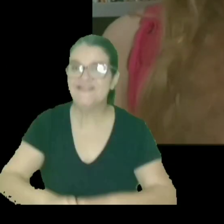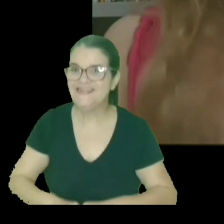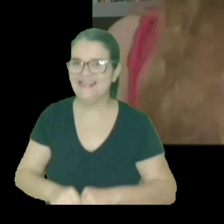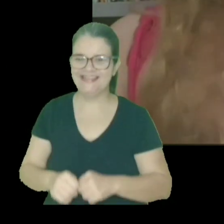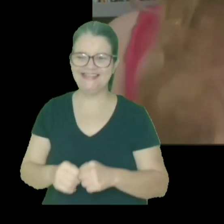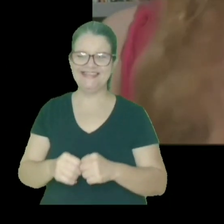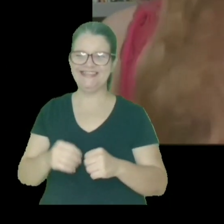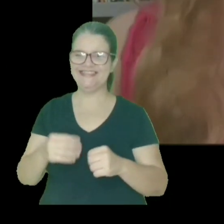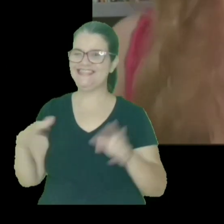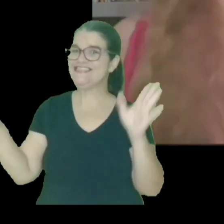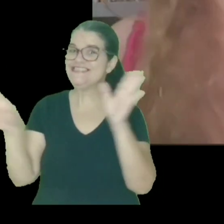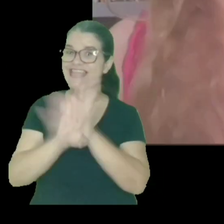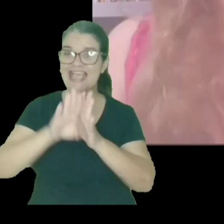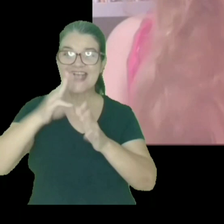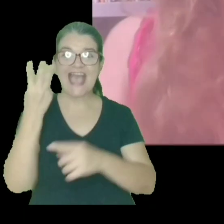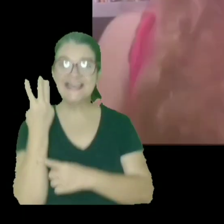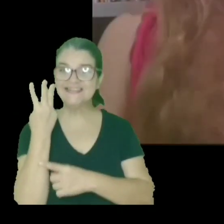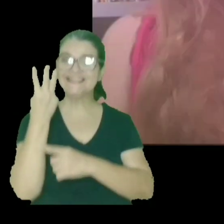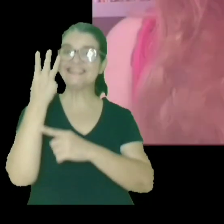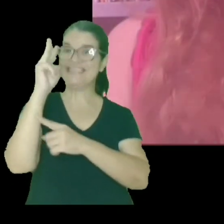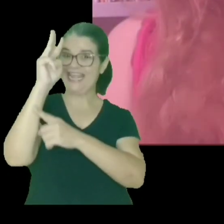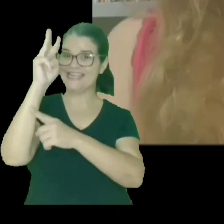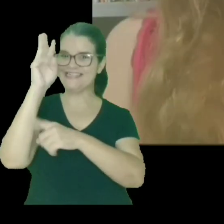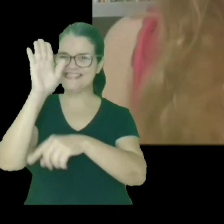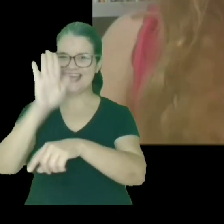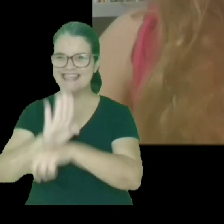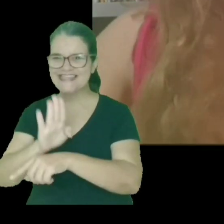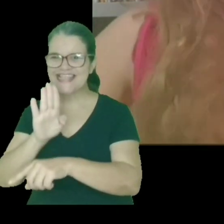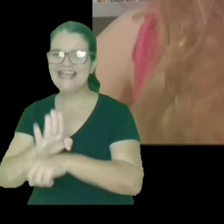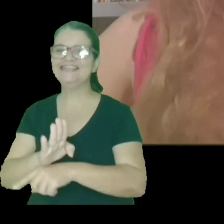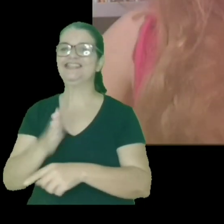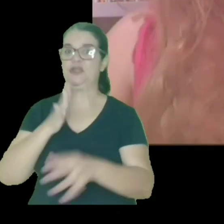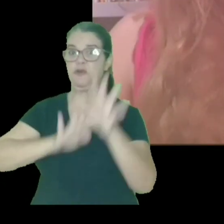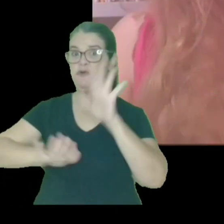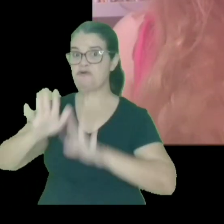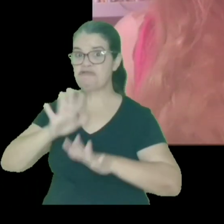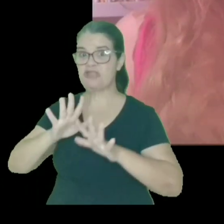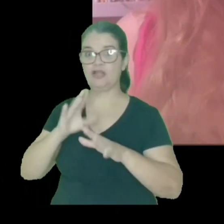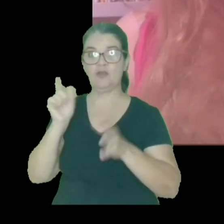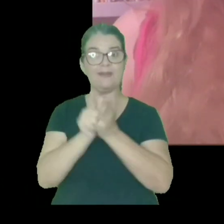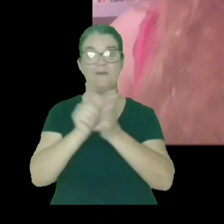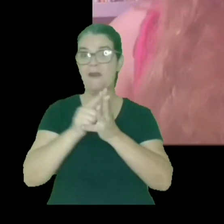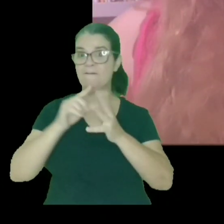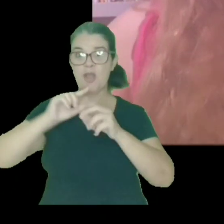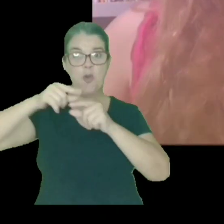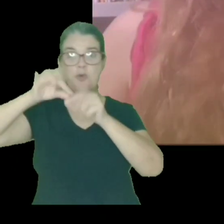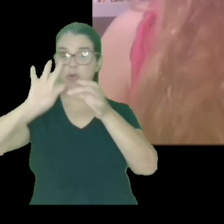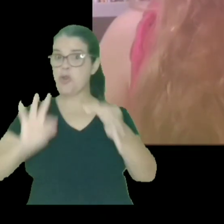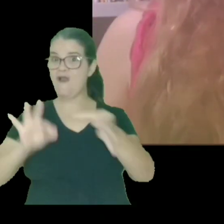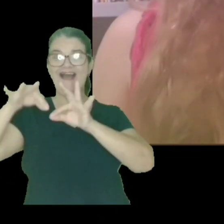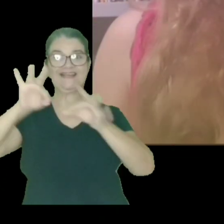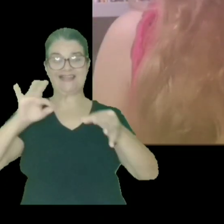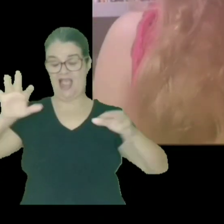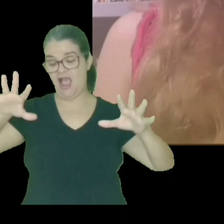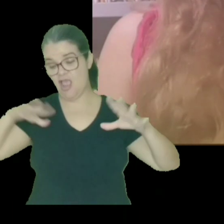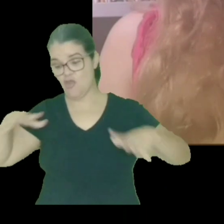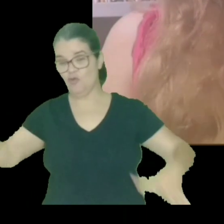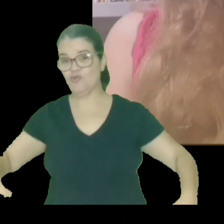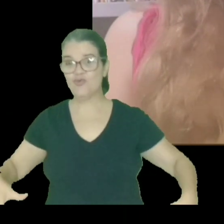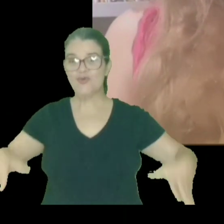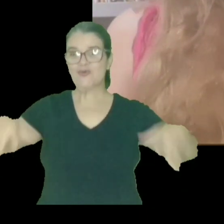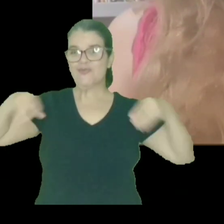chegaram 3 horas da tarde. Com cuidado para não rasgar o papel, eu me vesti de